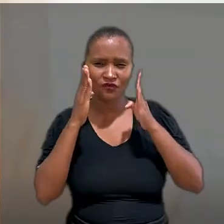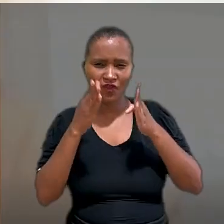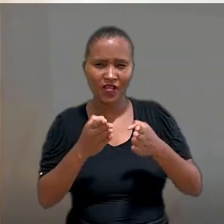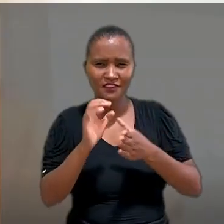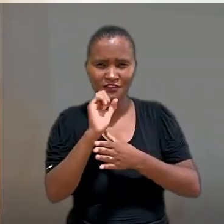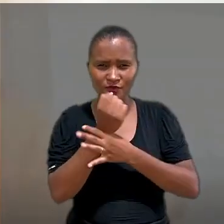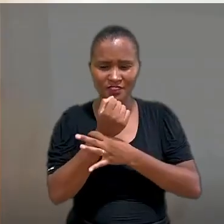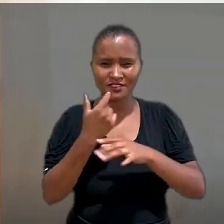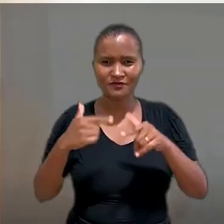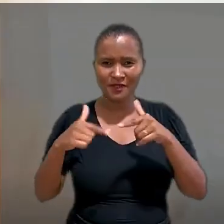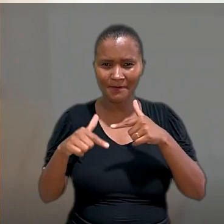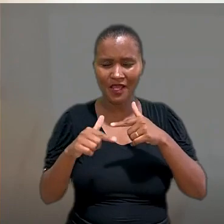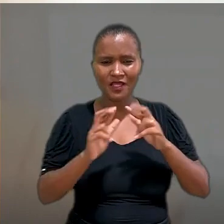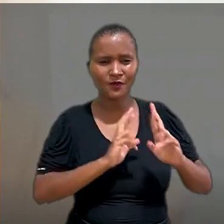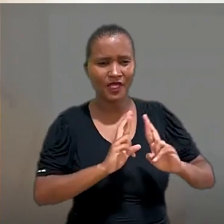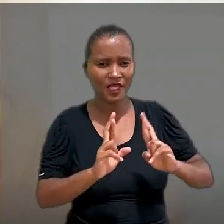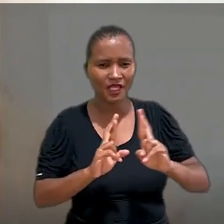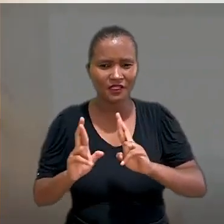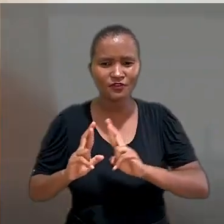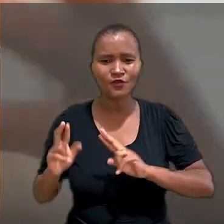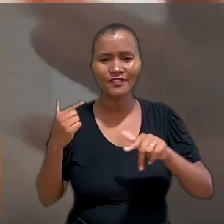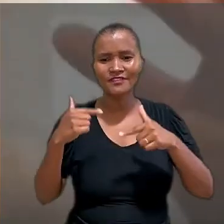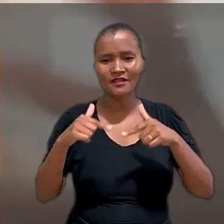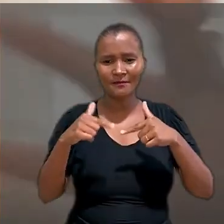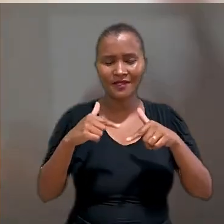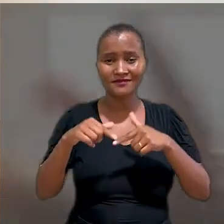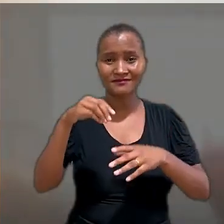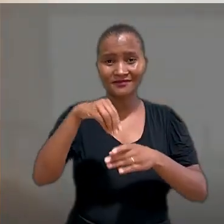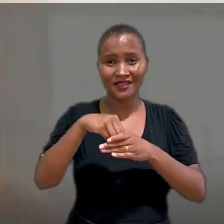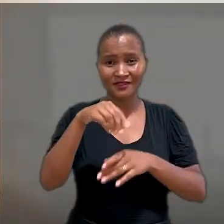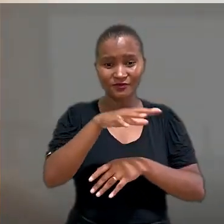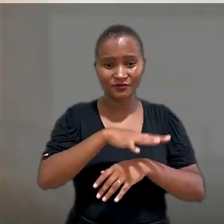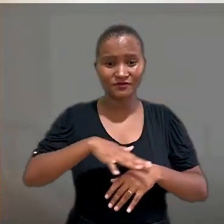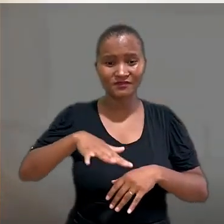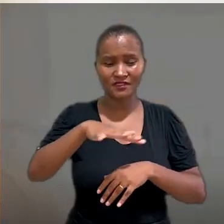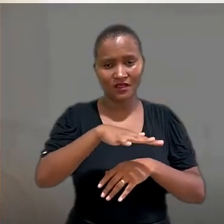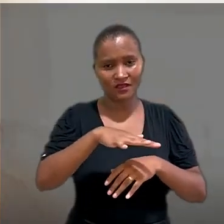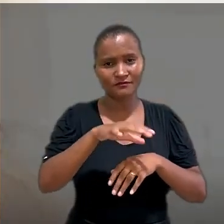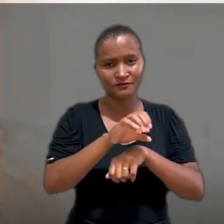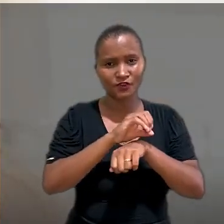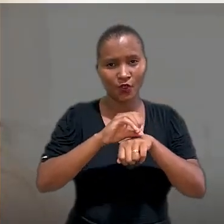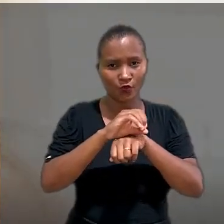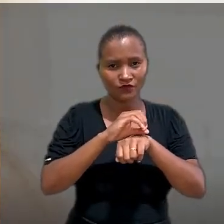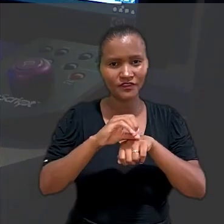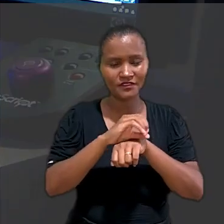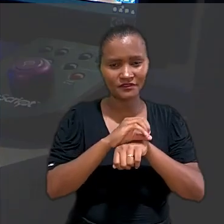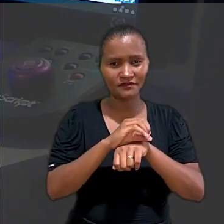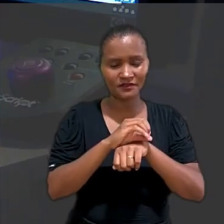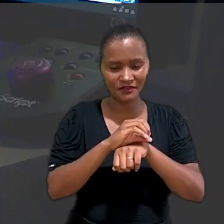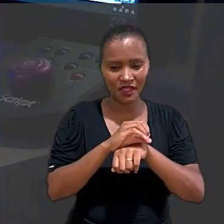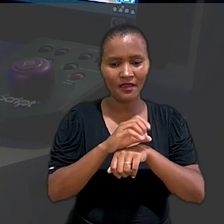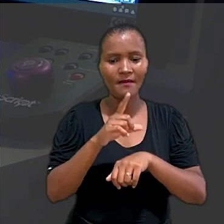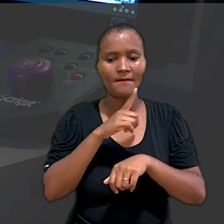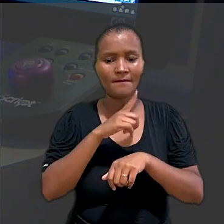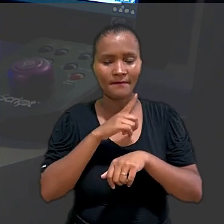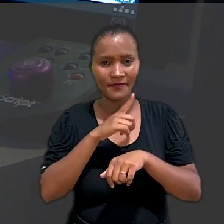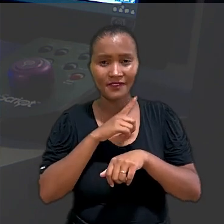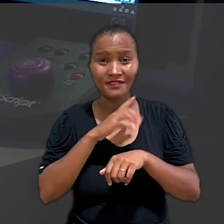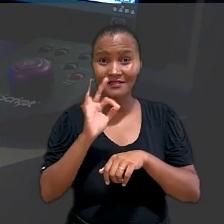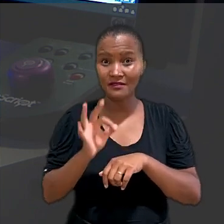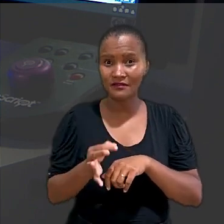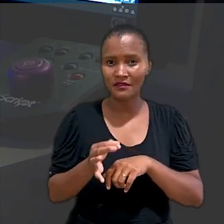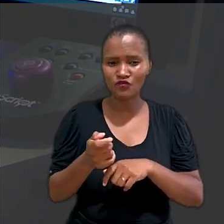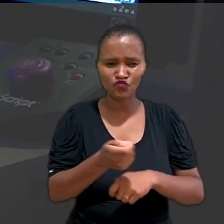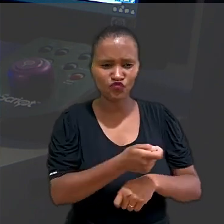do trabalho, em relações trabalhistas, dentro do espaço físico mesmo da oficina, né? Para ter certeza que o extintor